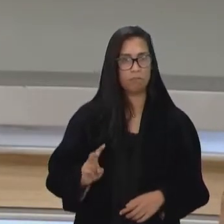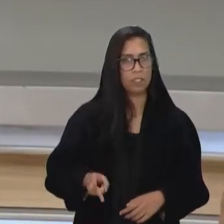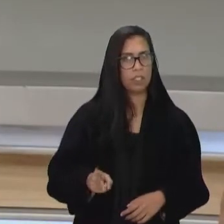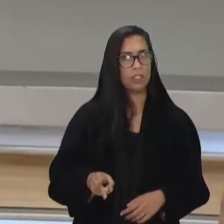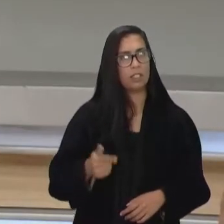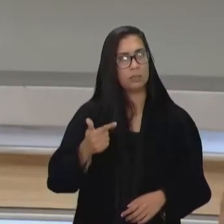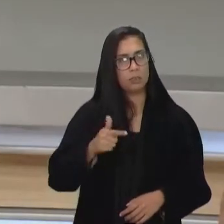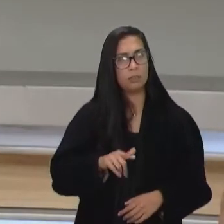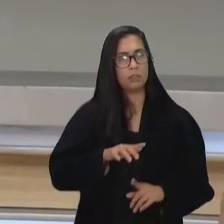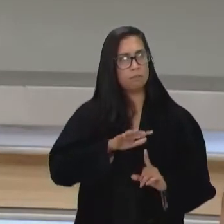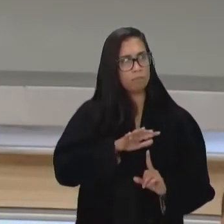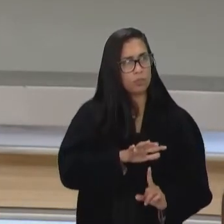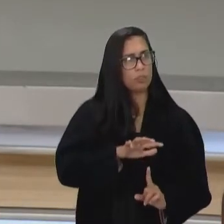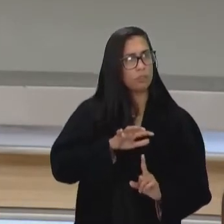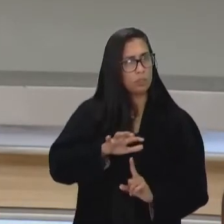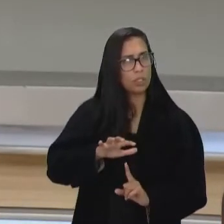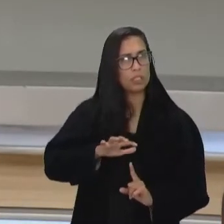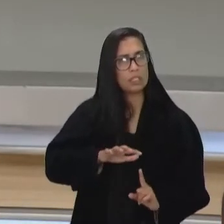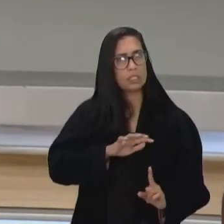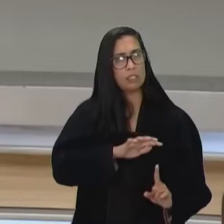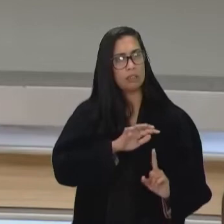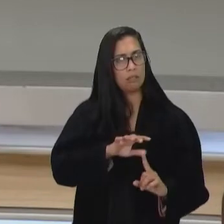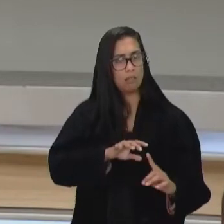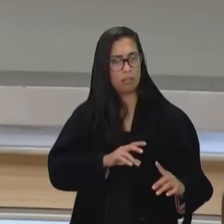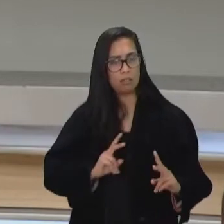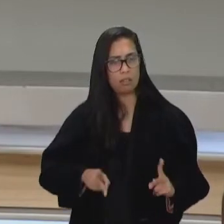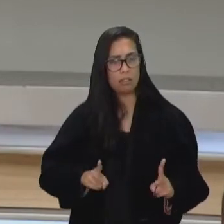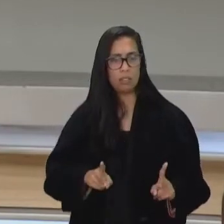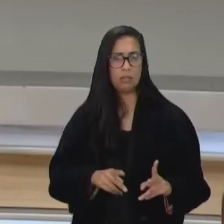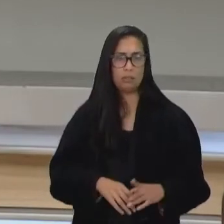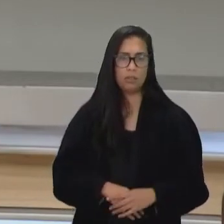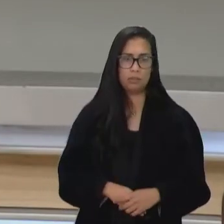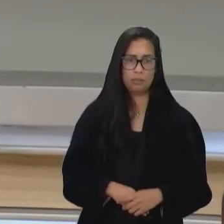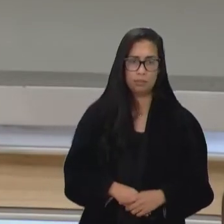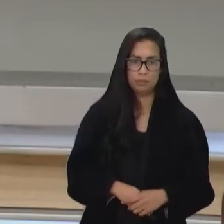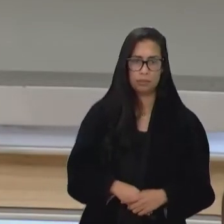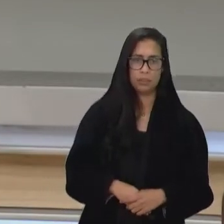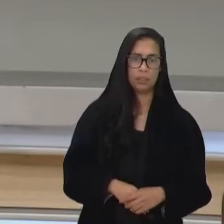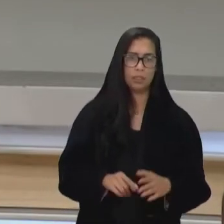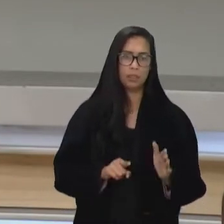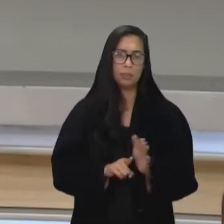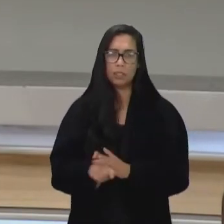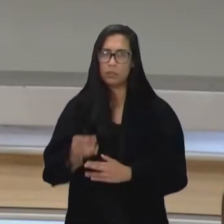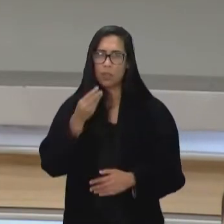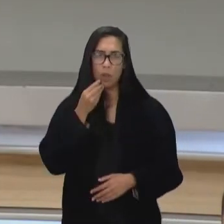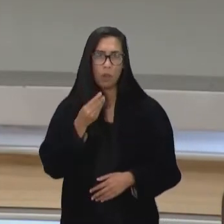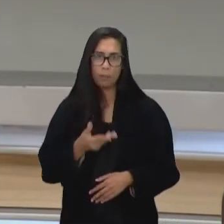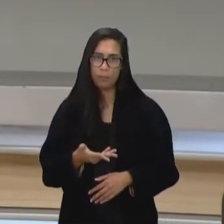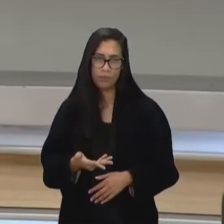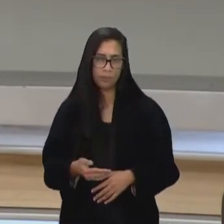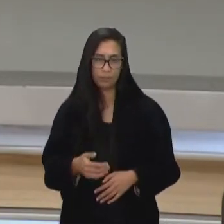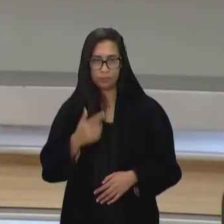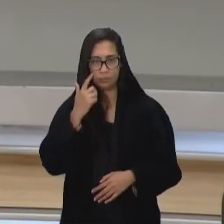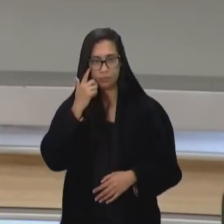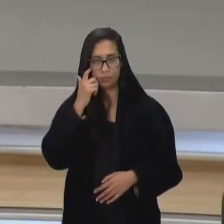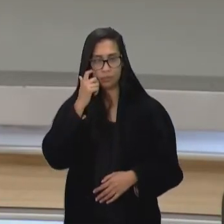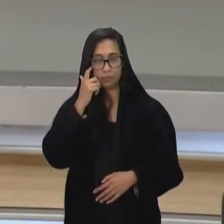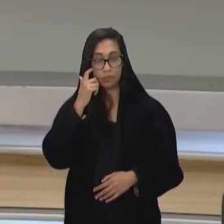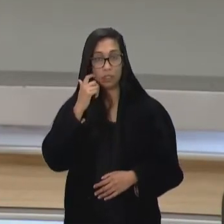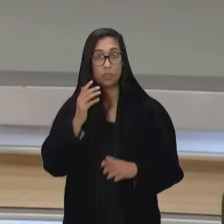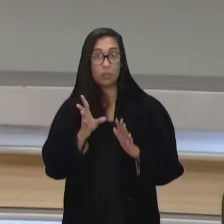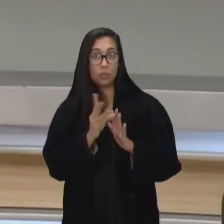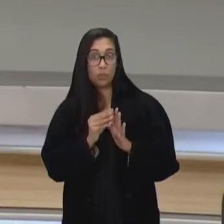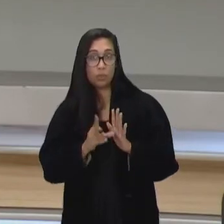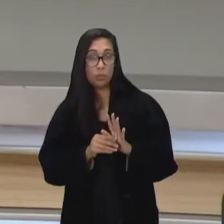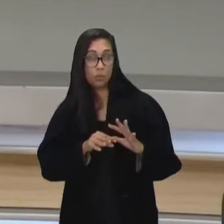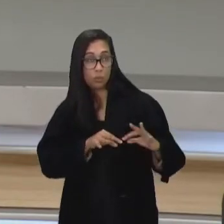um vai influenciando o outro. Então, essa aqui é uma pergunta óbvia, mas eu vou fazer mesmo assim. Todos os componentes eles se